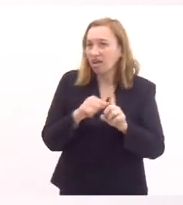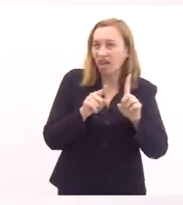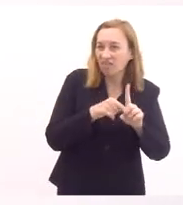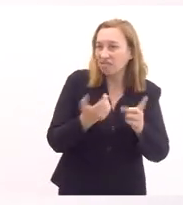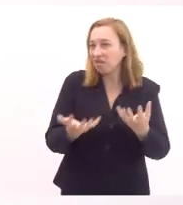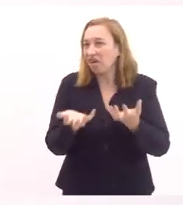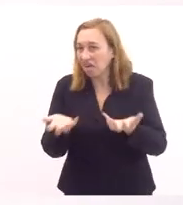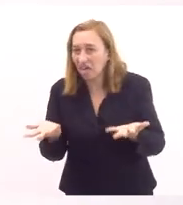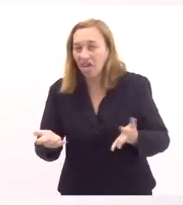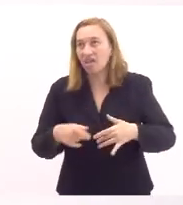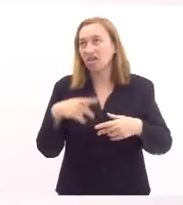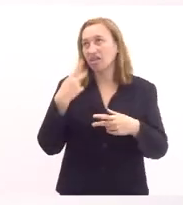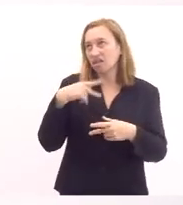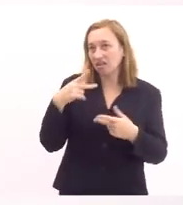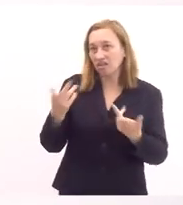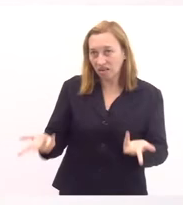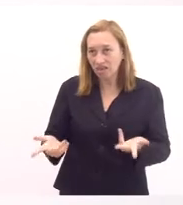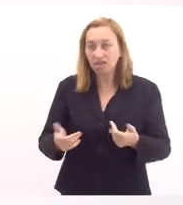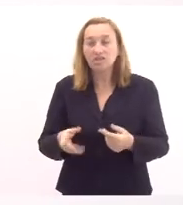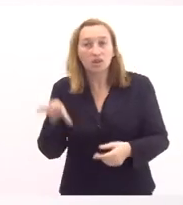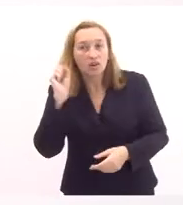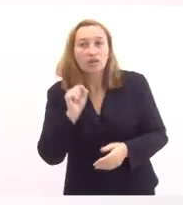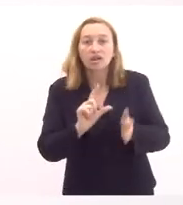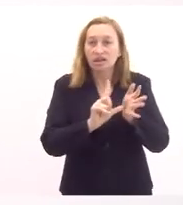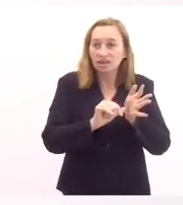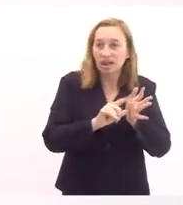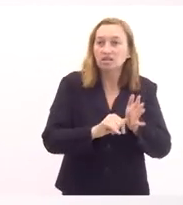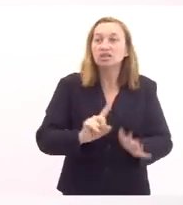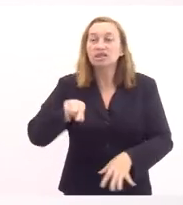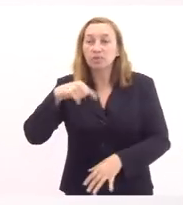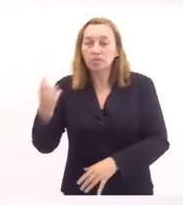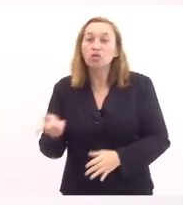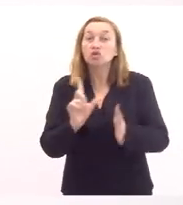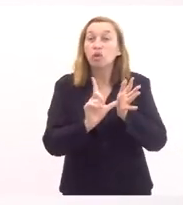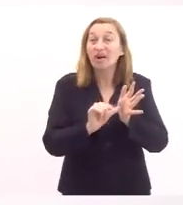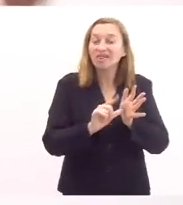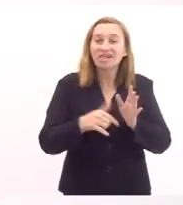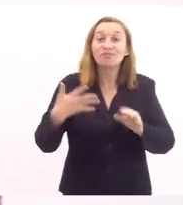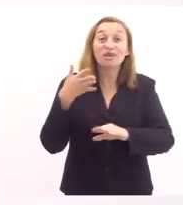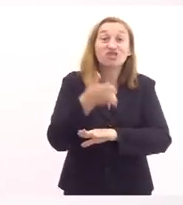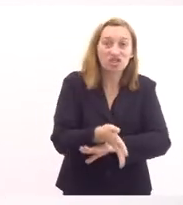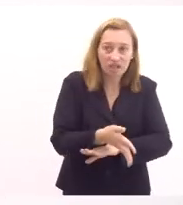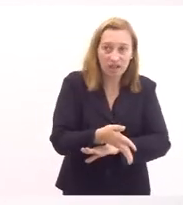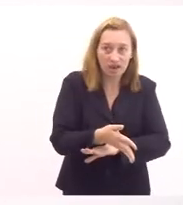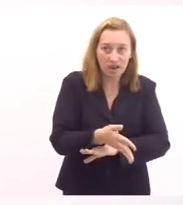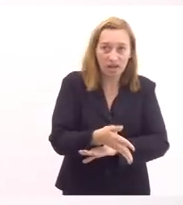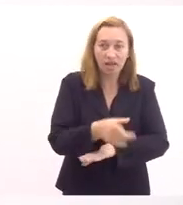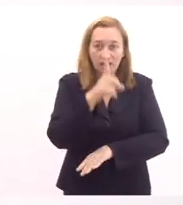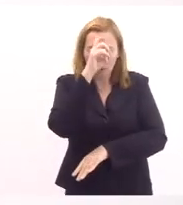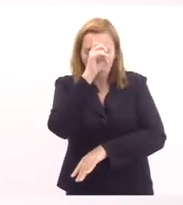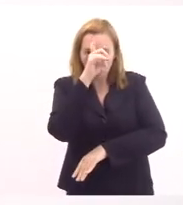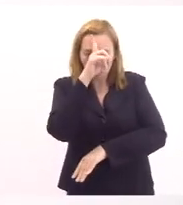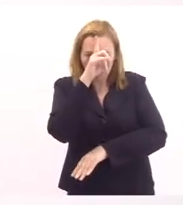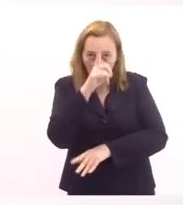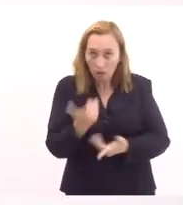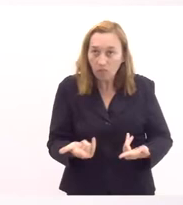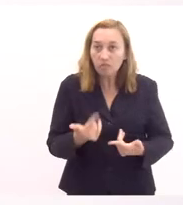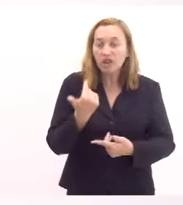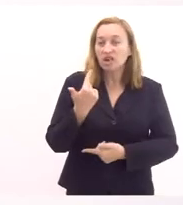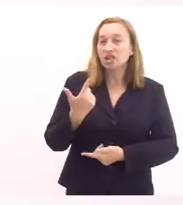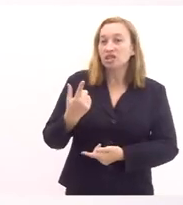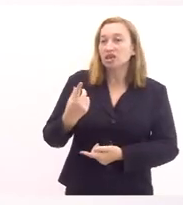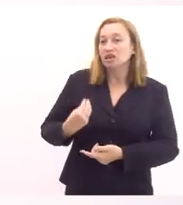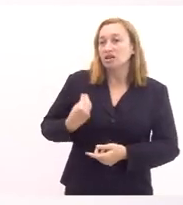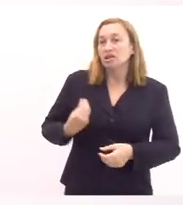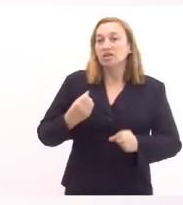engravidou porque quis essas coisas que a gente ouve Então esse é o primeiro atraso depois o atraso para chegar até o sistema de saúde a gente